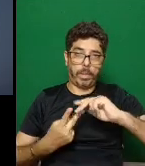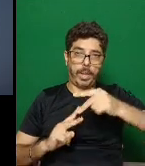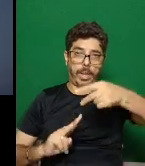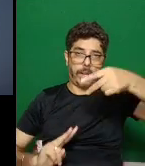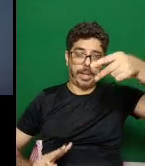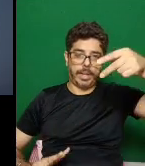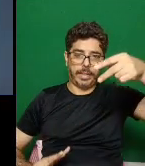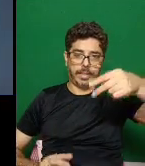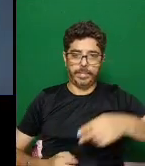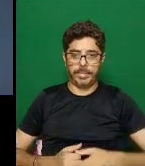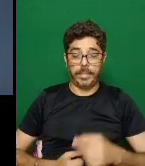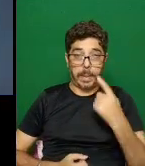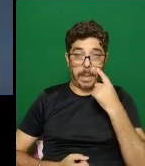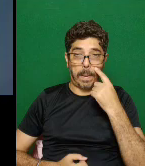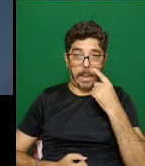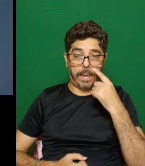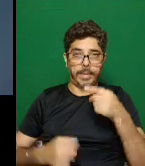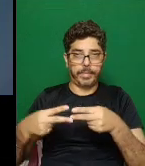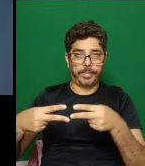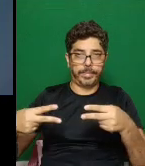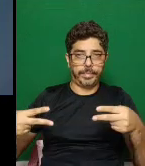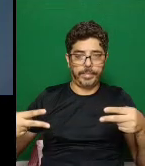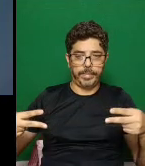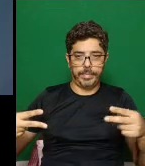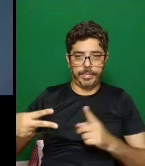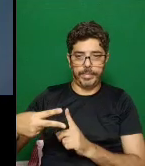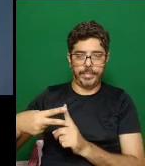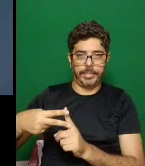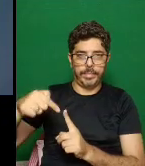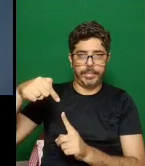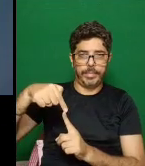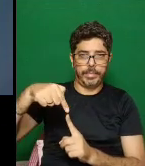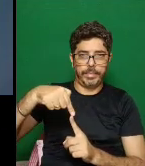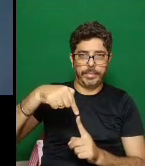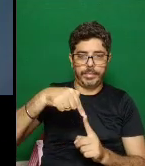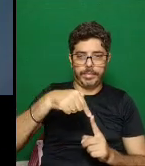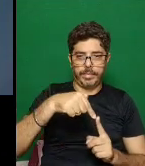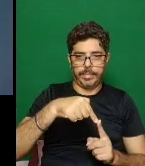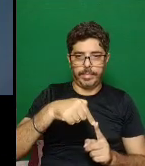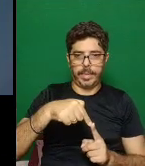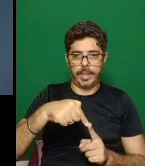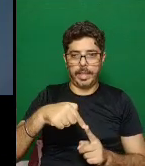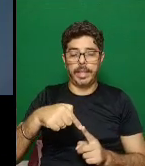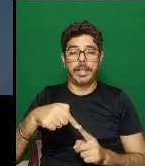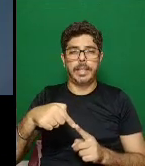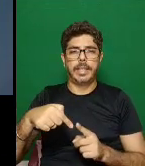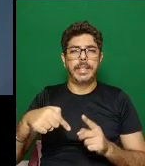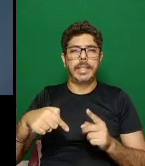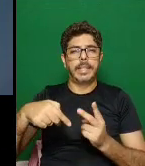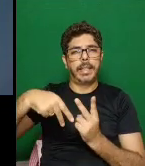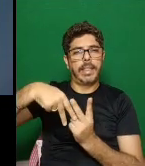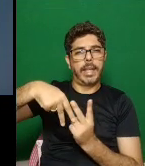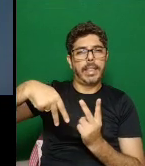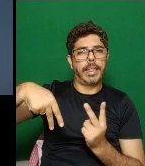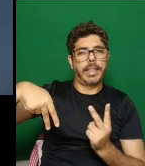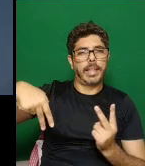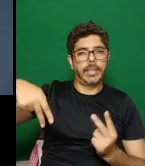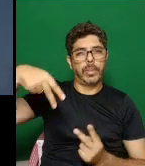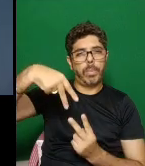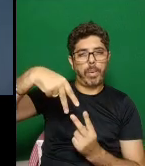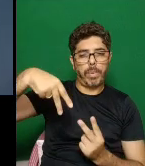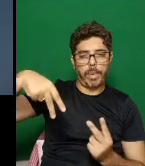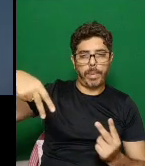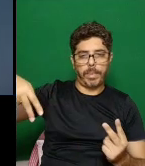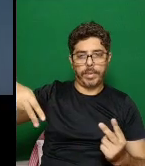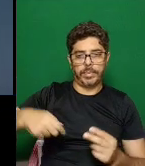nós podemos ver que uma adenina em uma fita é sempre oposta a uma timina, localizada na outra fita. Da mesma